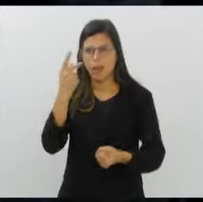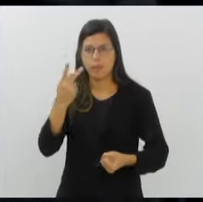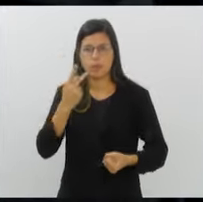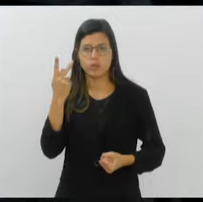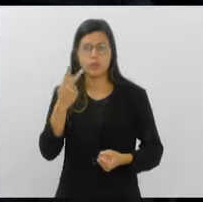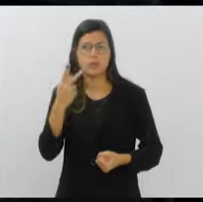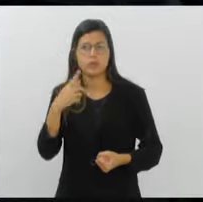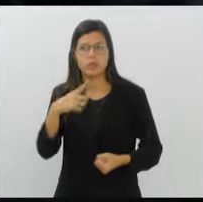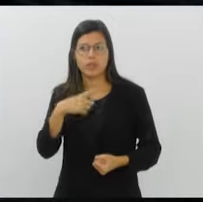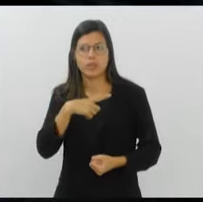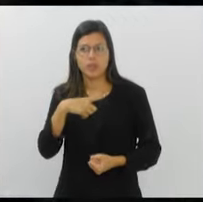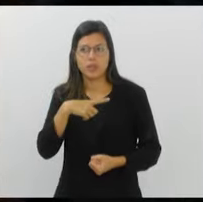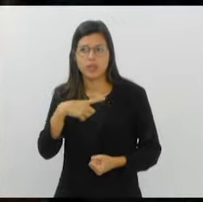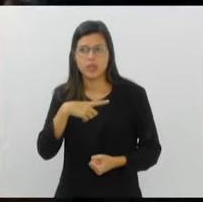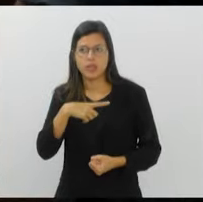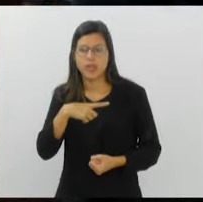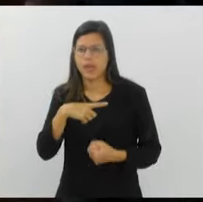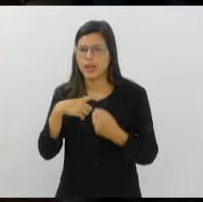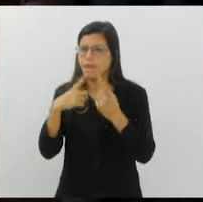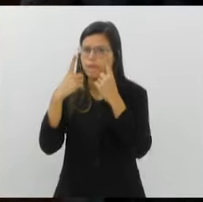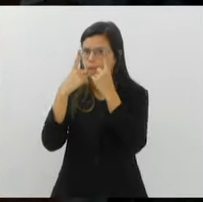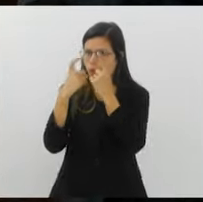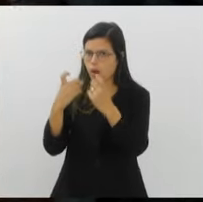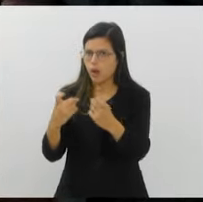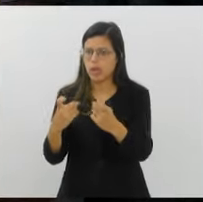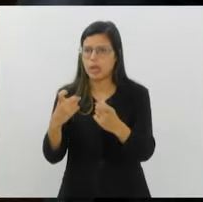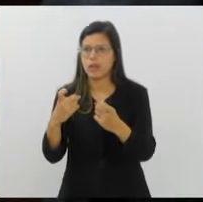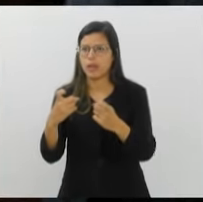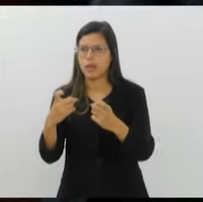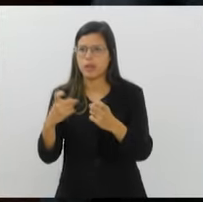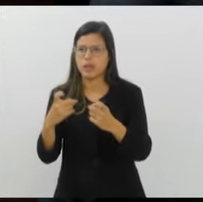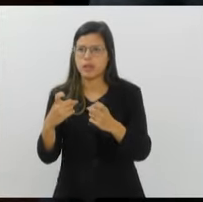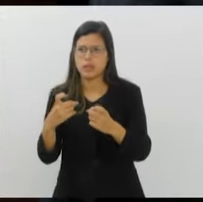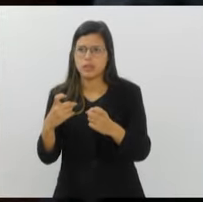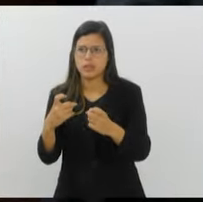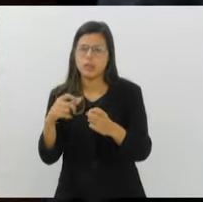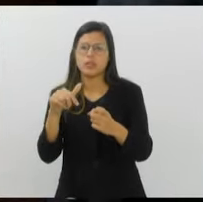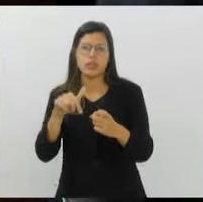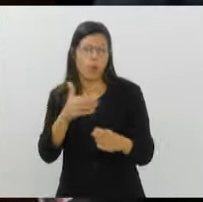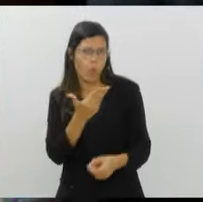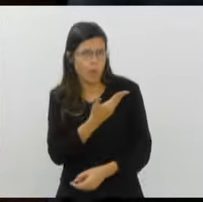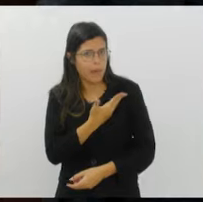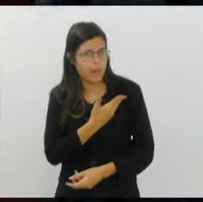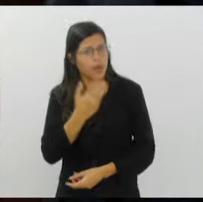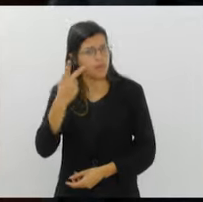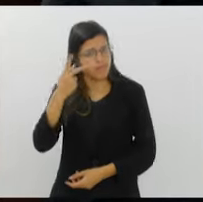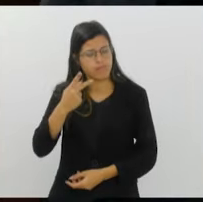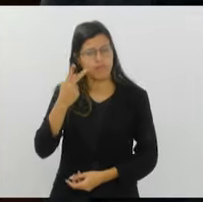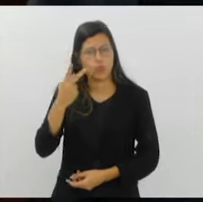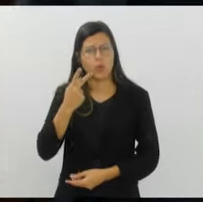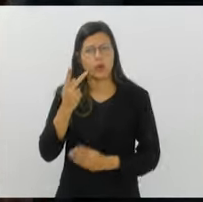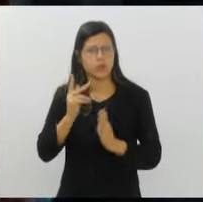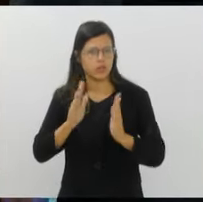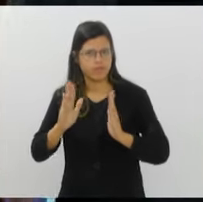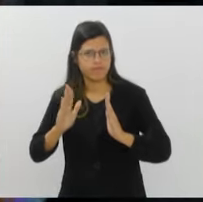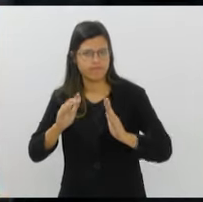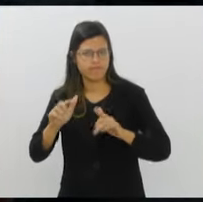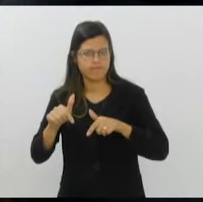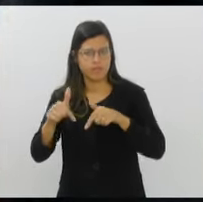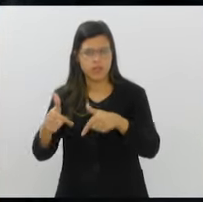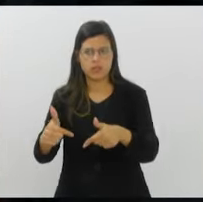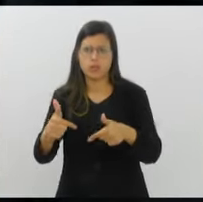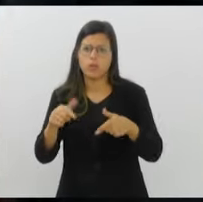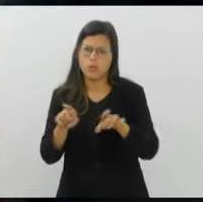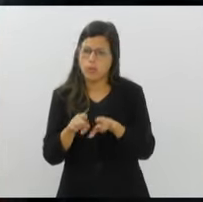tenha qualquer tipo de violência relacionada a uma companheira parlamentar no exercício do seu mandato e a qualquer pessoa, a